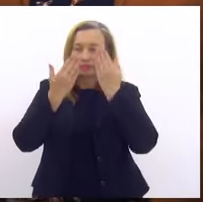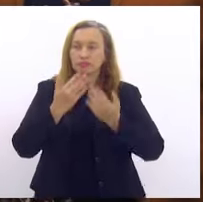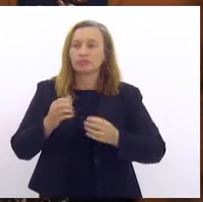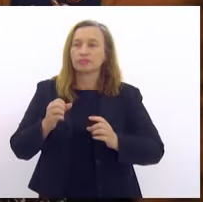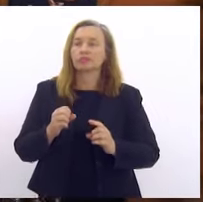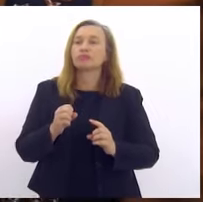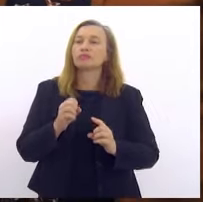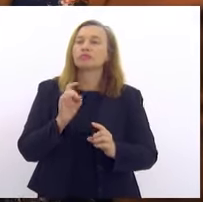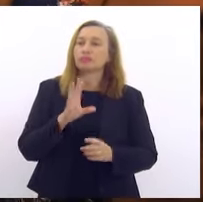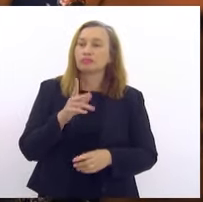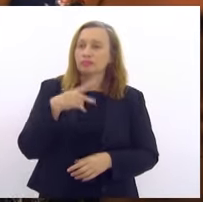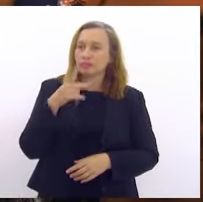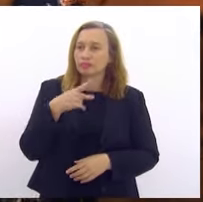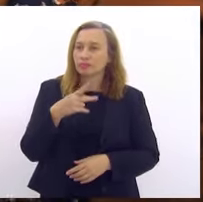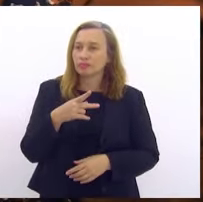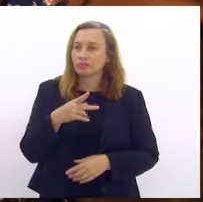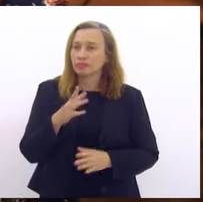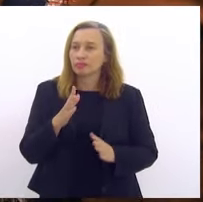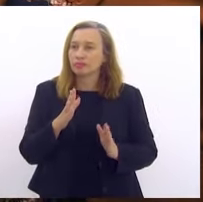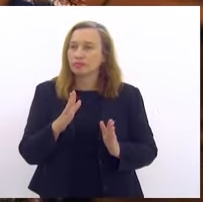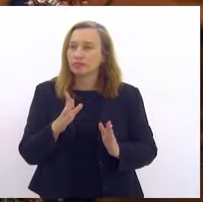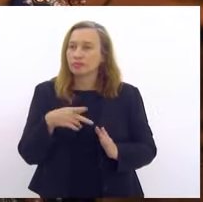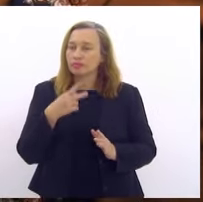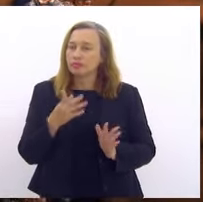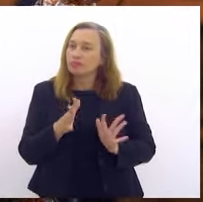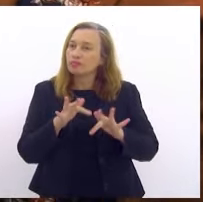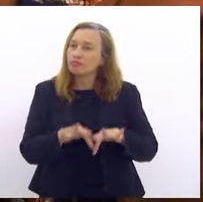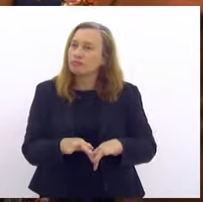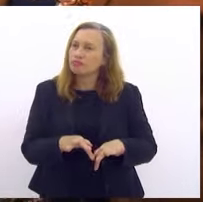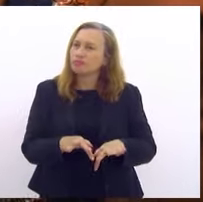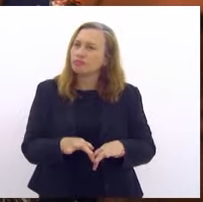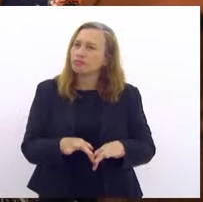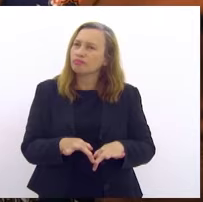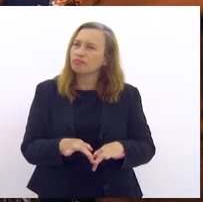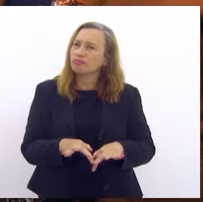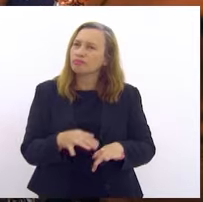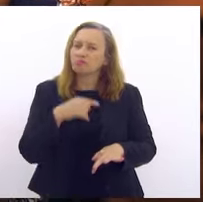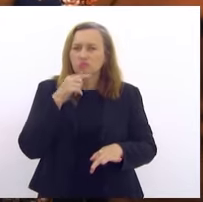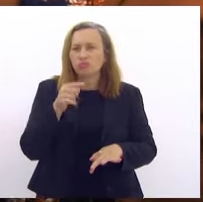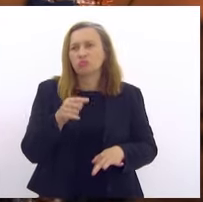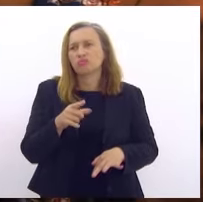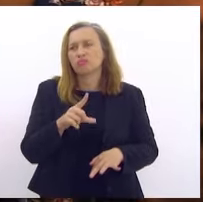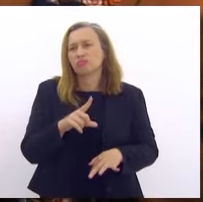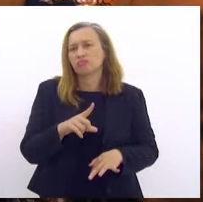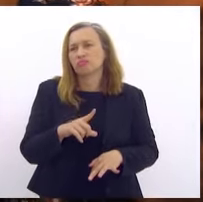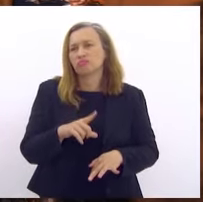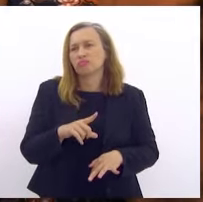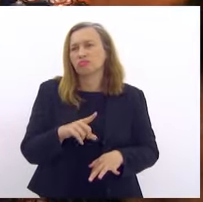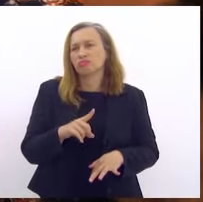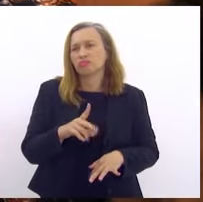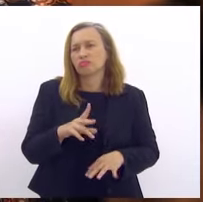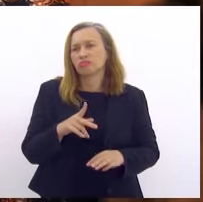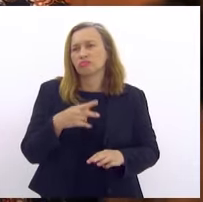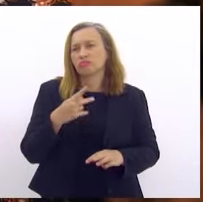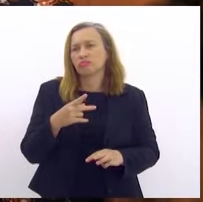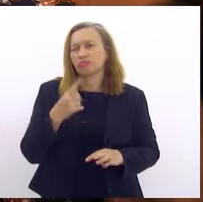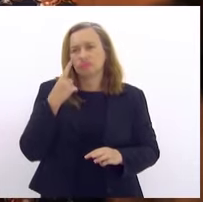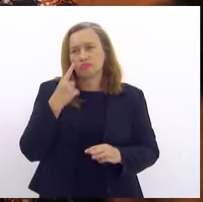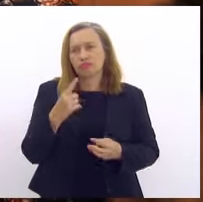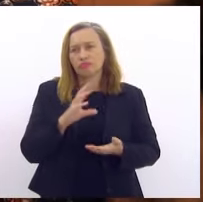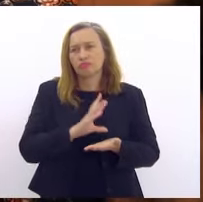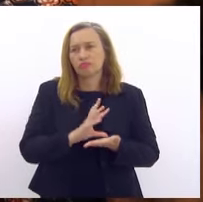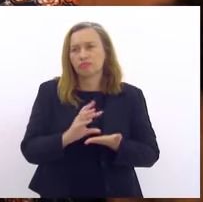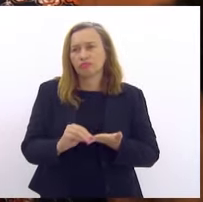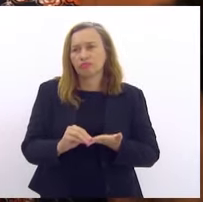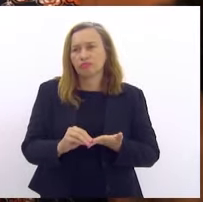Só confirmar que agora, na hora que Vossa Excelência cantou agora no final, fiquei em dúvida. Só pegar aqui a pauta, o acordo do